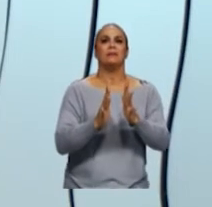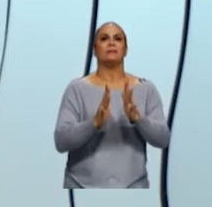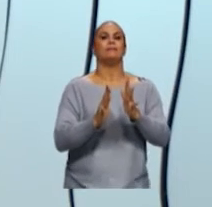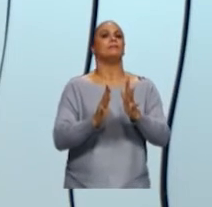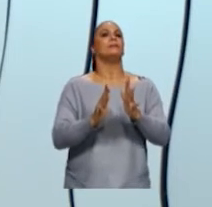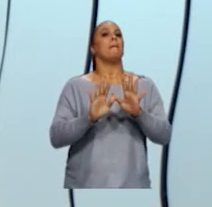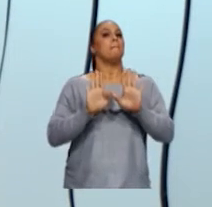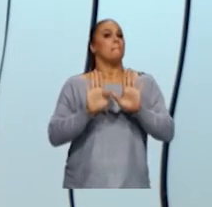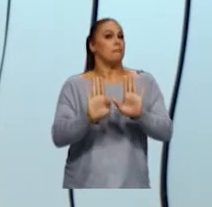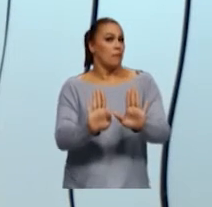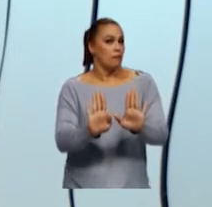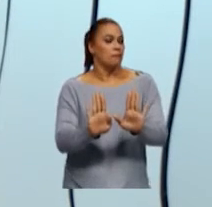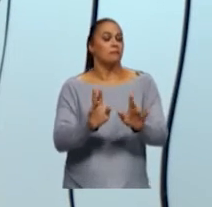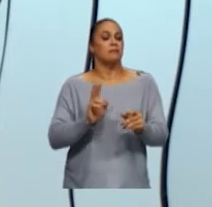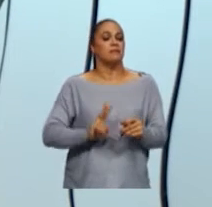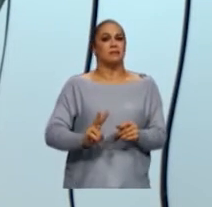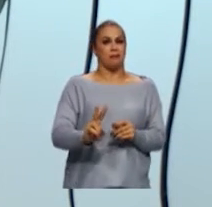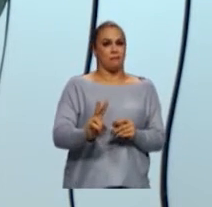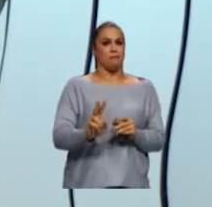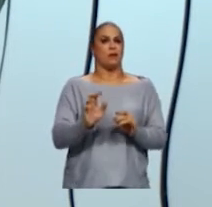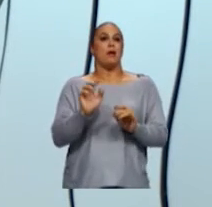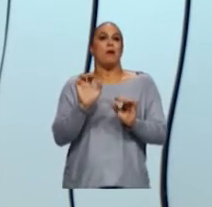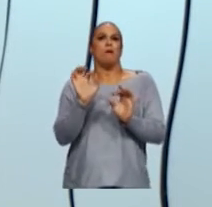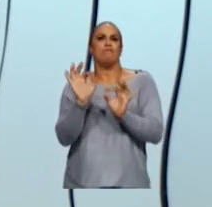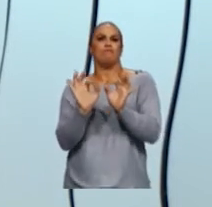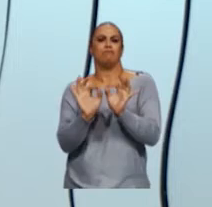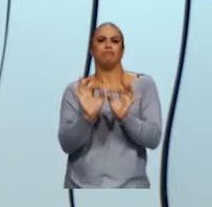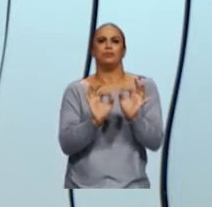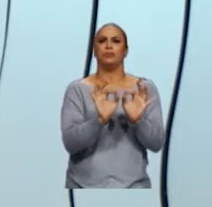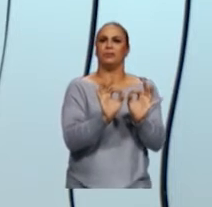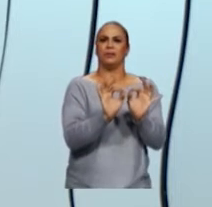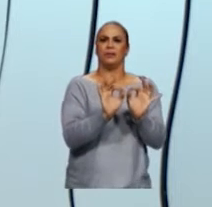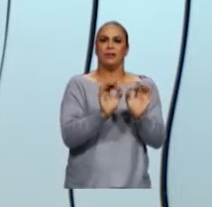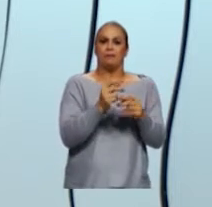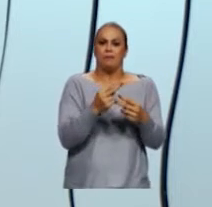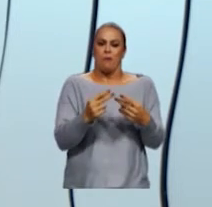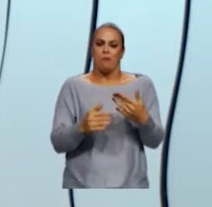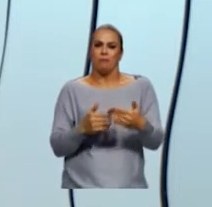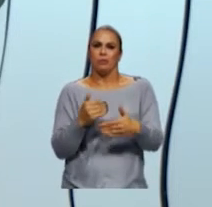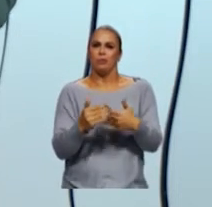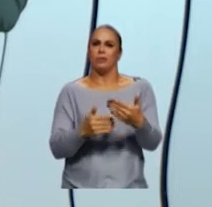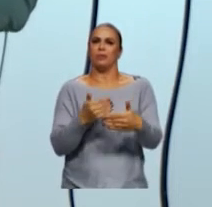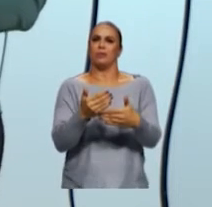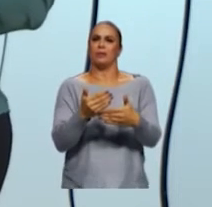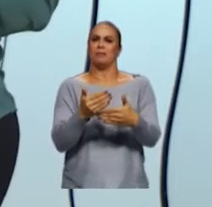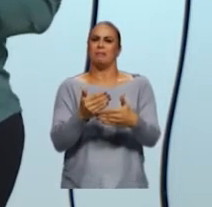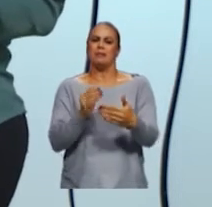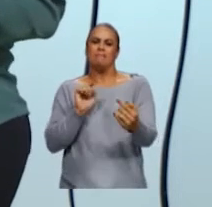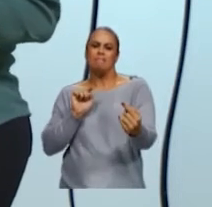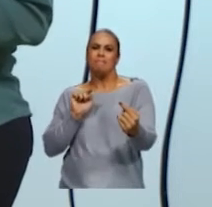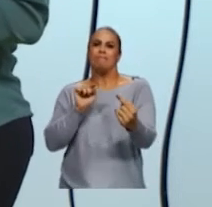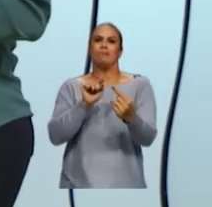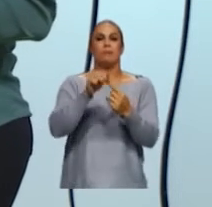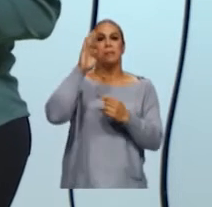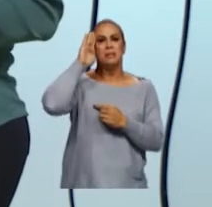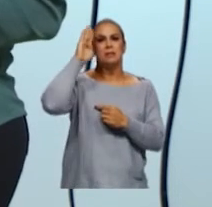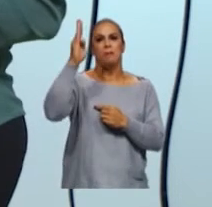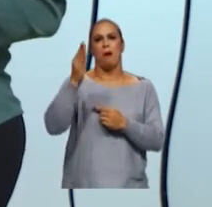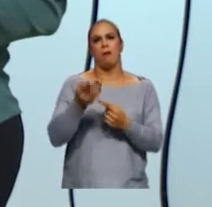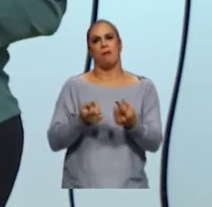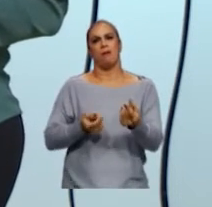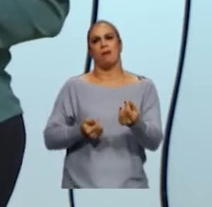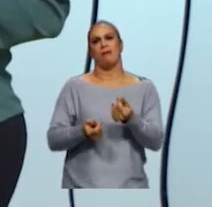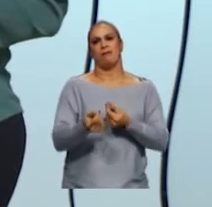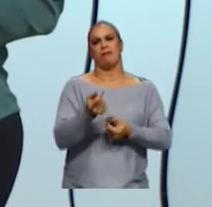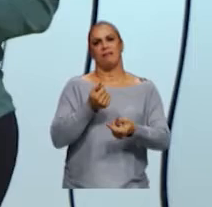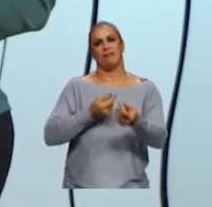é um processo, a globalização é um processo que surge baseado no aspecto econômico. Então, na